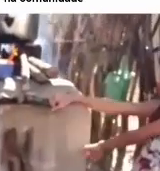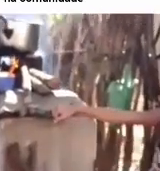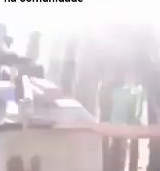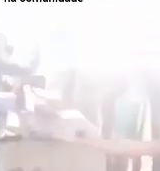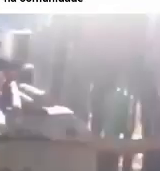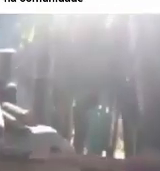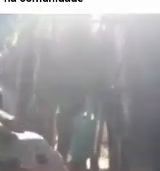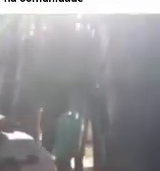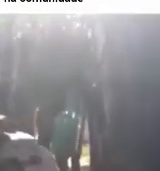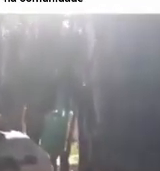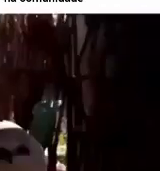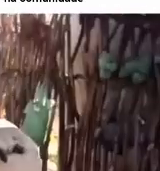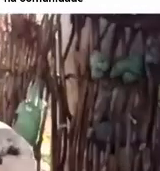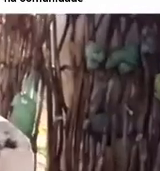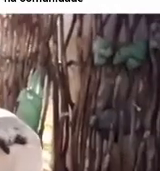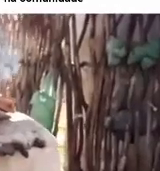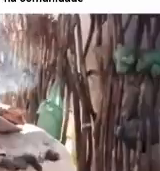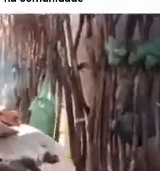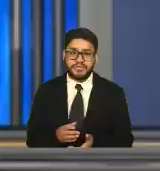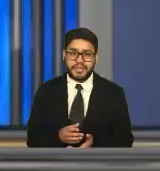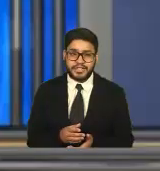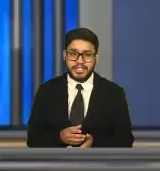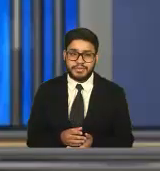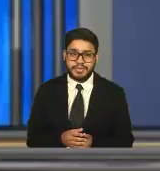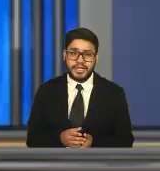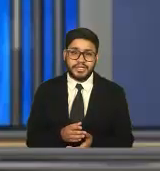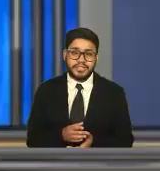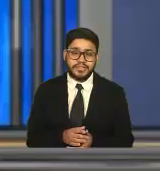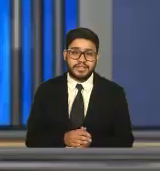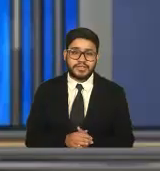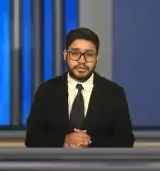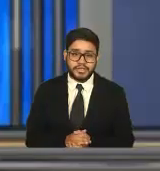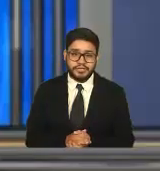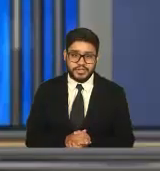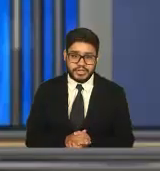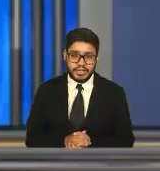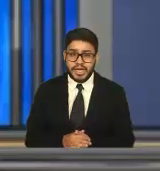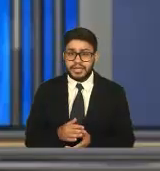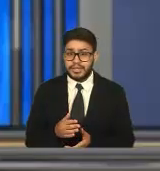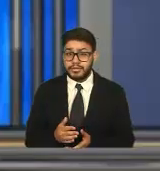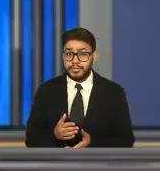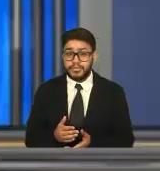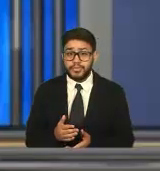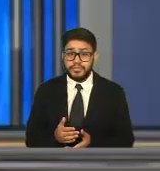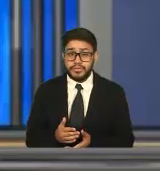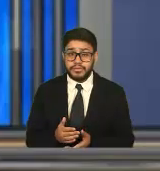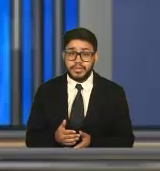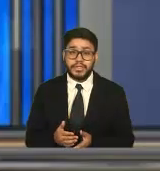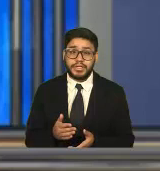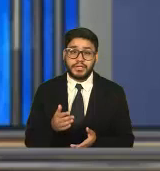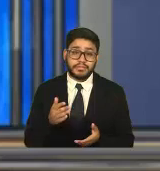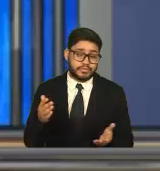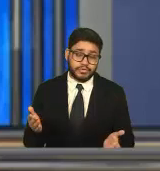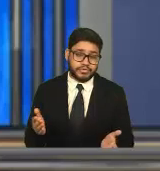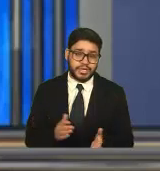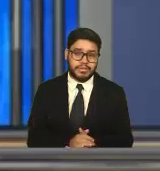que a festinha tem a brincadeira cestas básicas para todas as famílias" disse Cristão entrevista é tanto amor envolvido